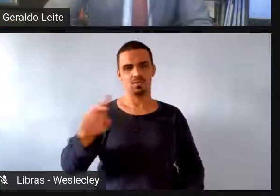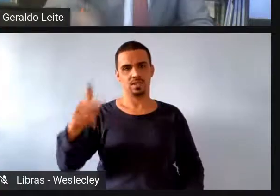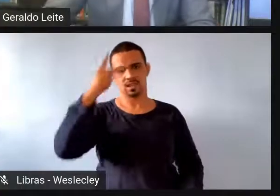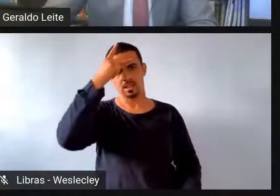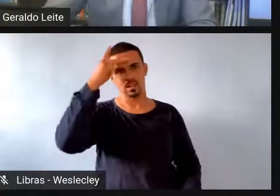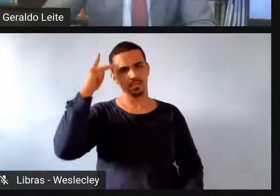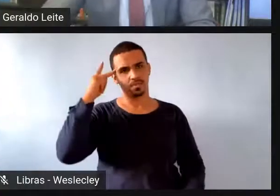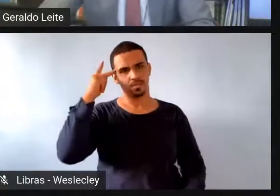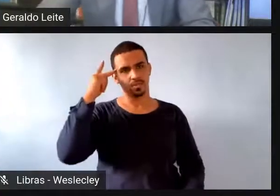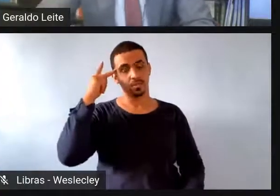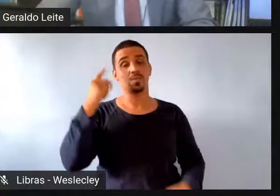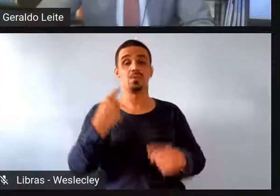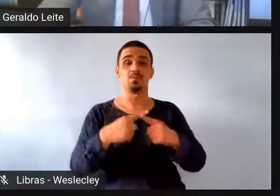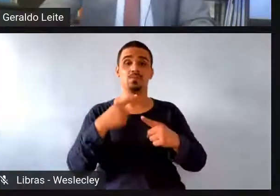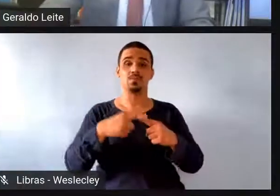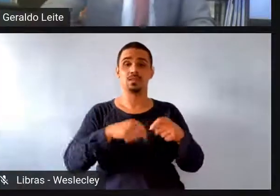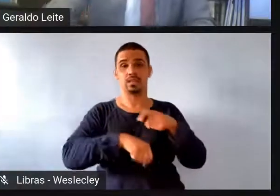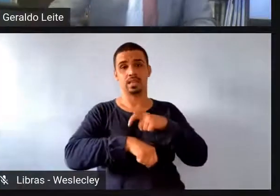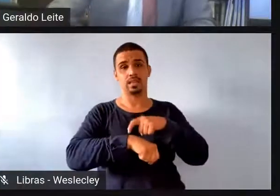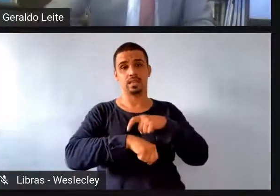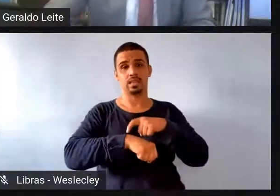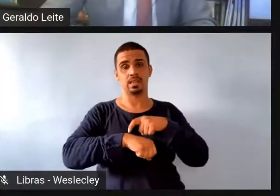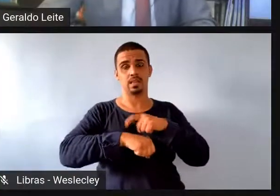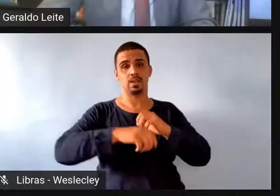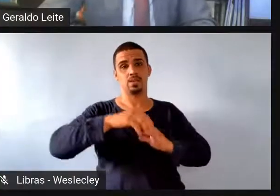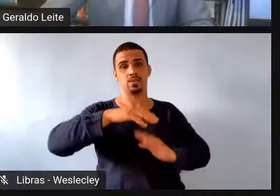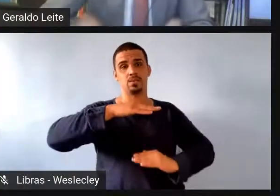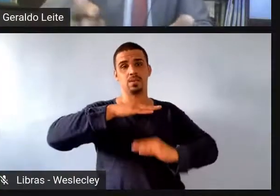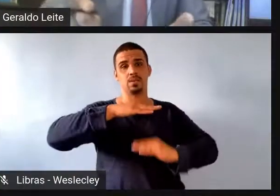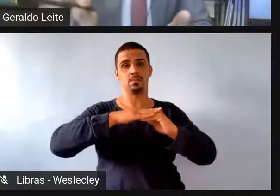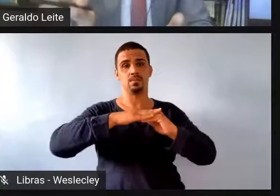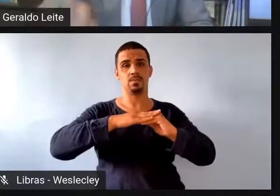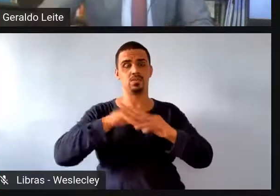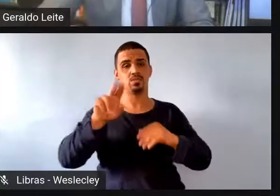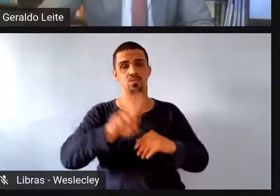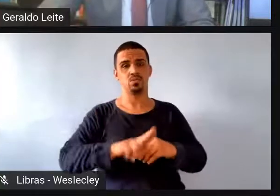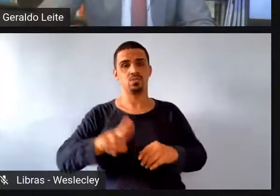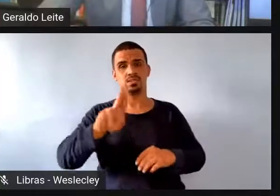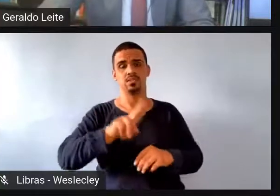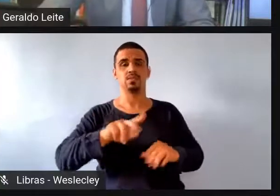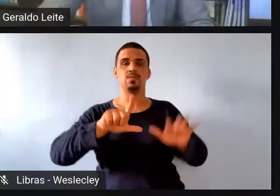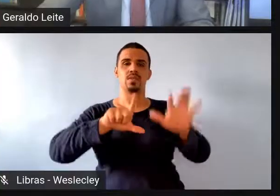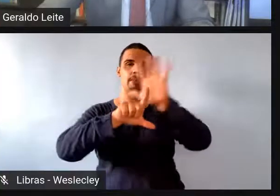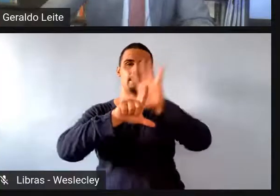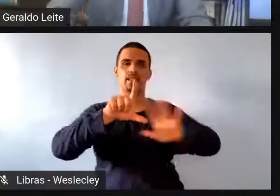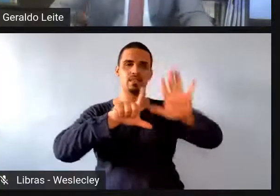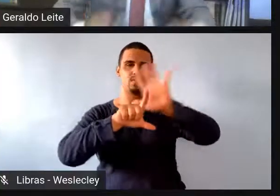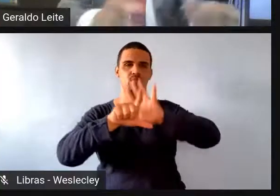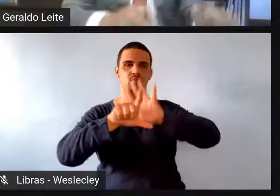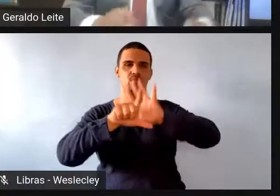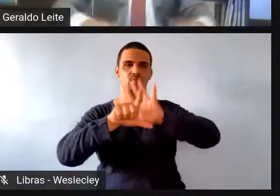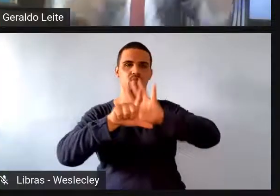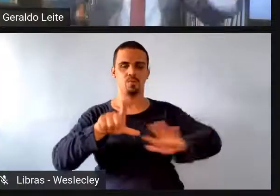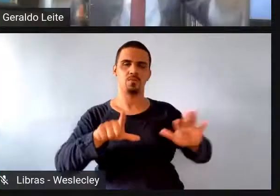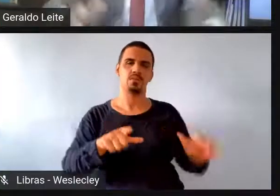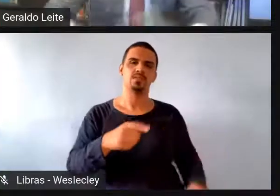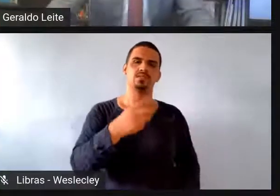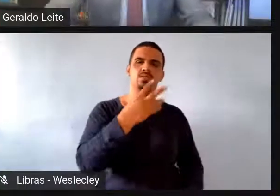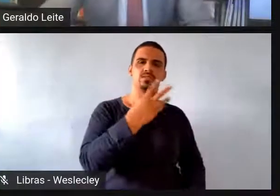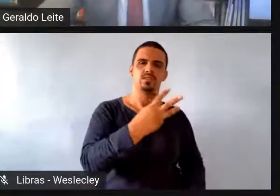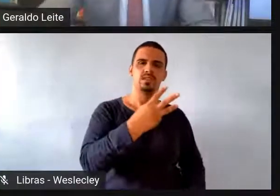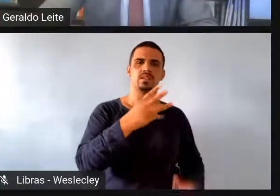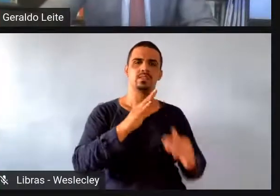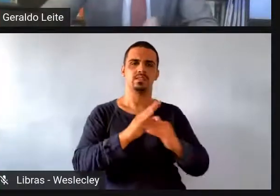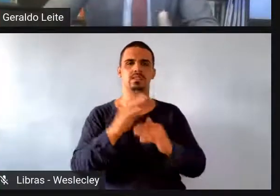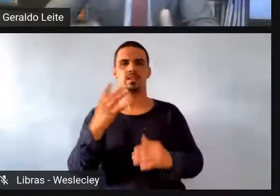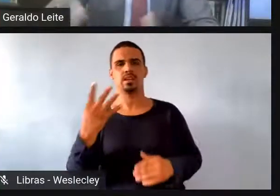finais, porque nós temos um limite aqui de utilização da plataforma, então, aí de 3 a 4 minutos para as considerações